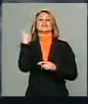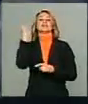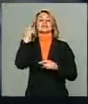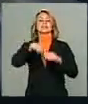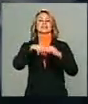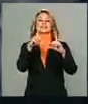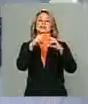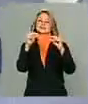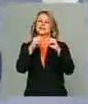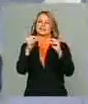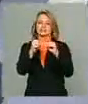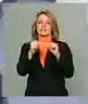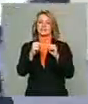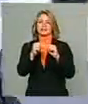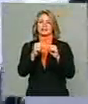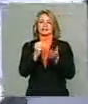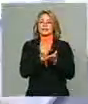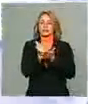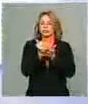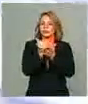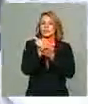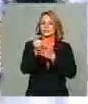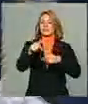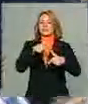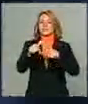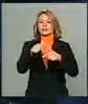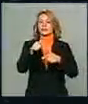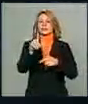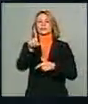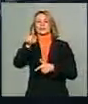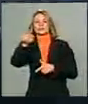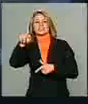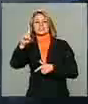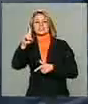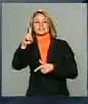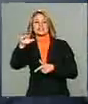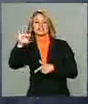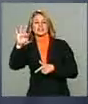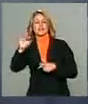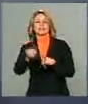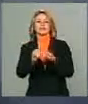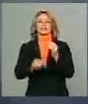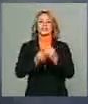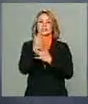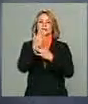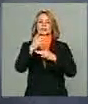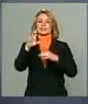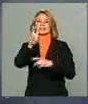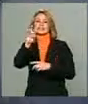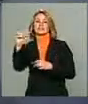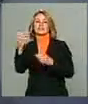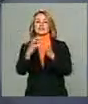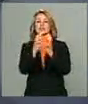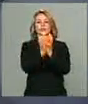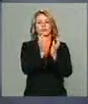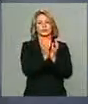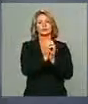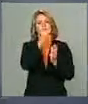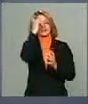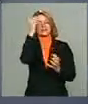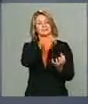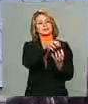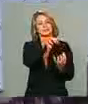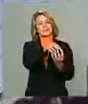de Brasília no período em que trabalhou no GDF ajudou a criar 50 grupos comunitários da terceira